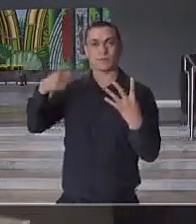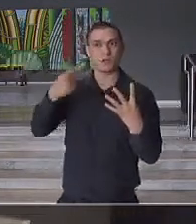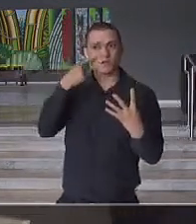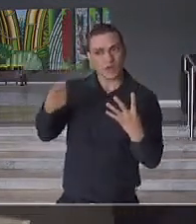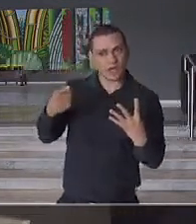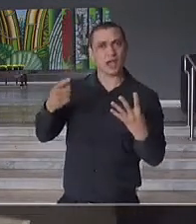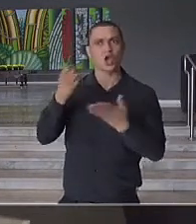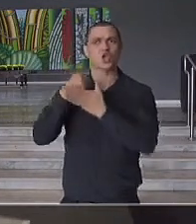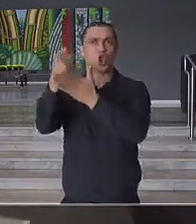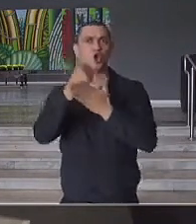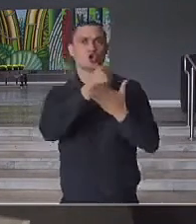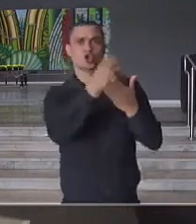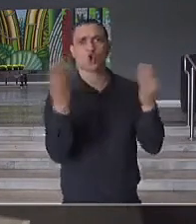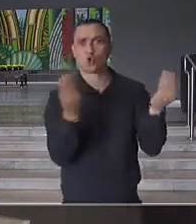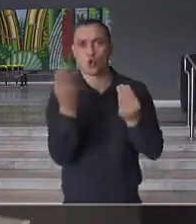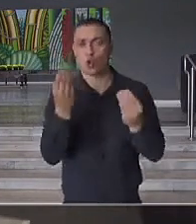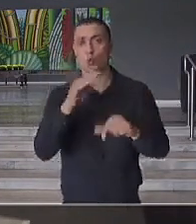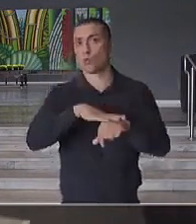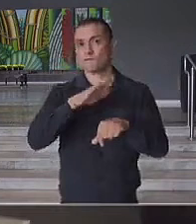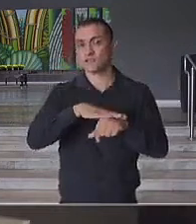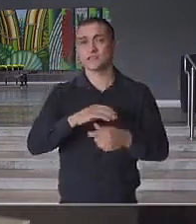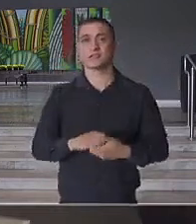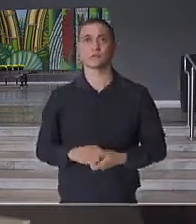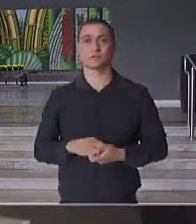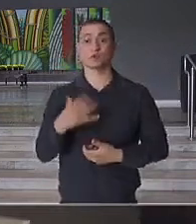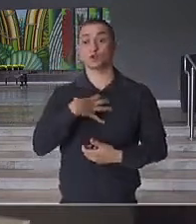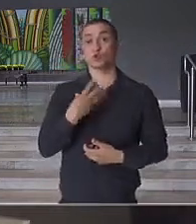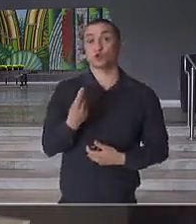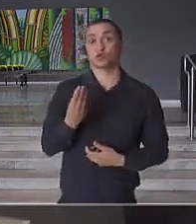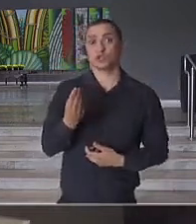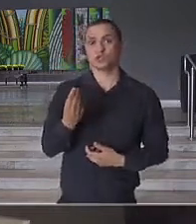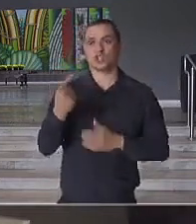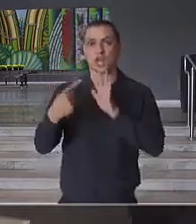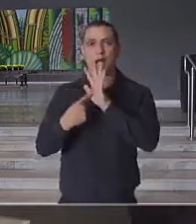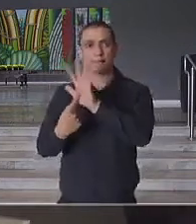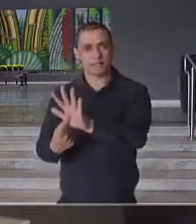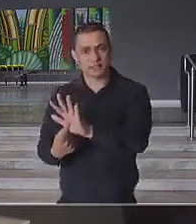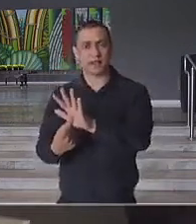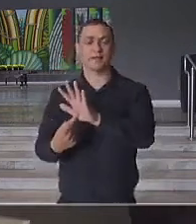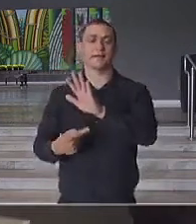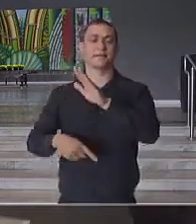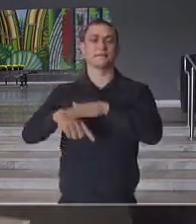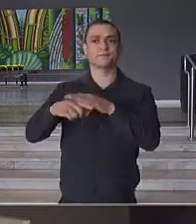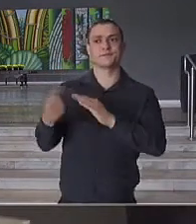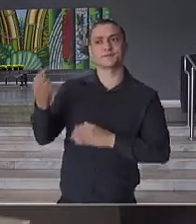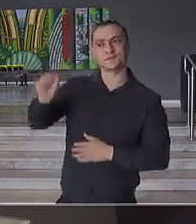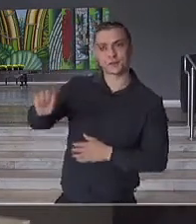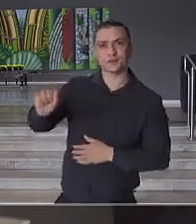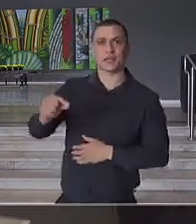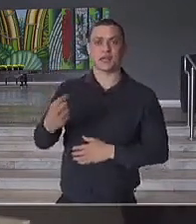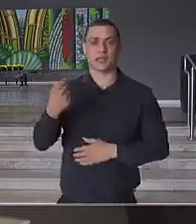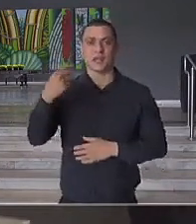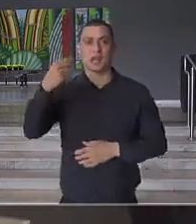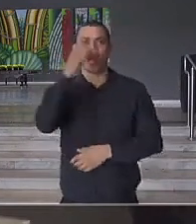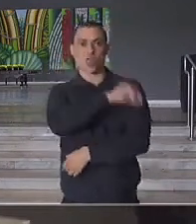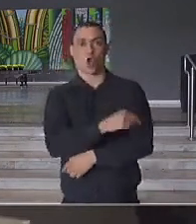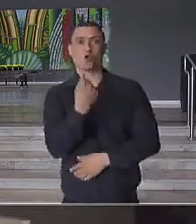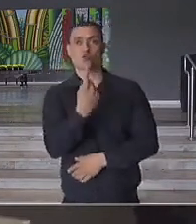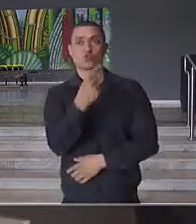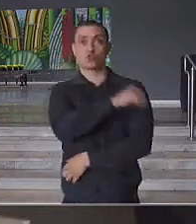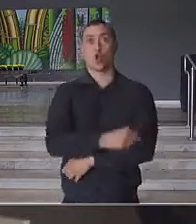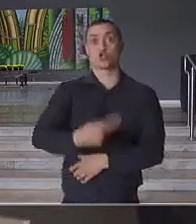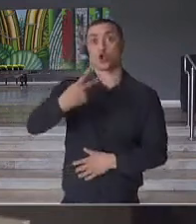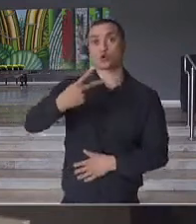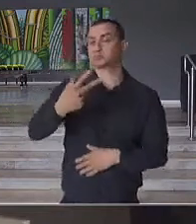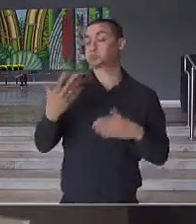questão da logística, qual que é a forma de apresentação, se é uma dose, se são 2 doses, qual é o